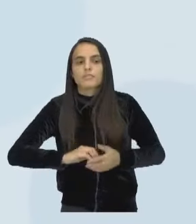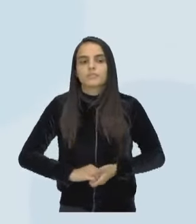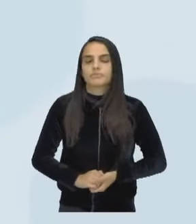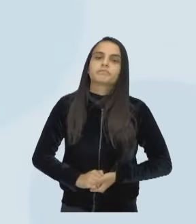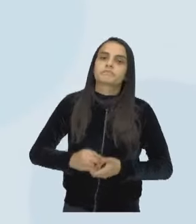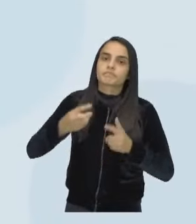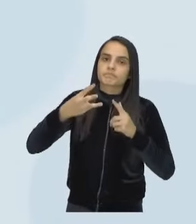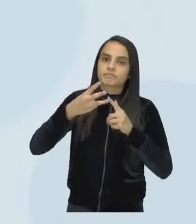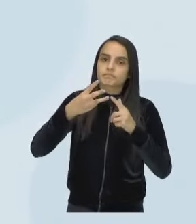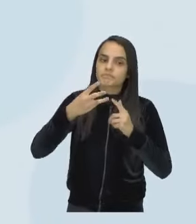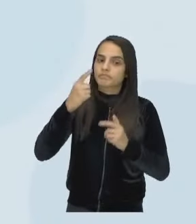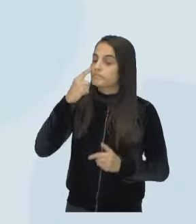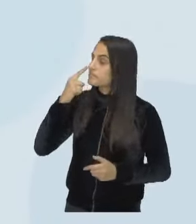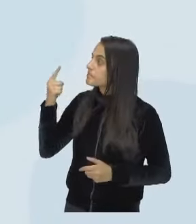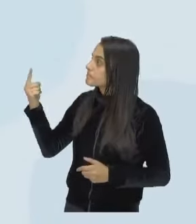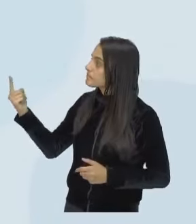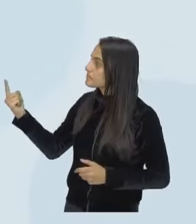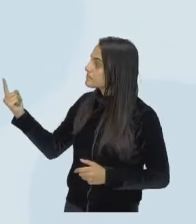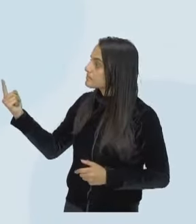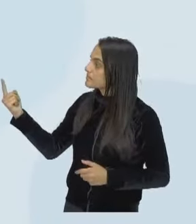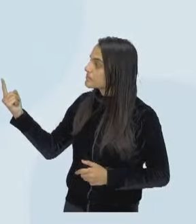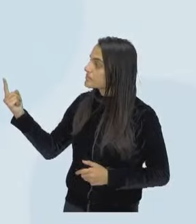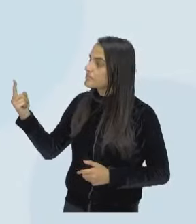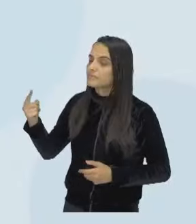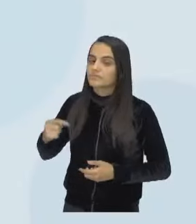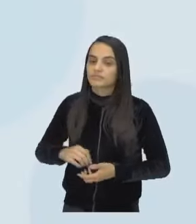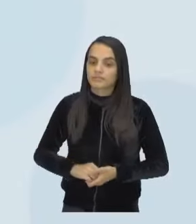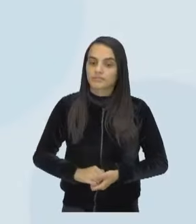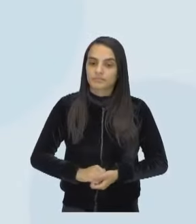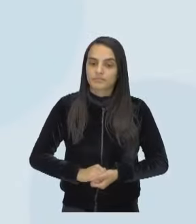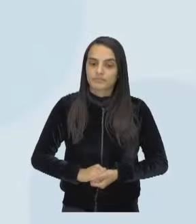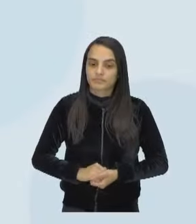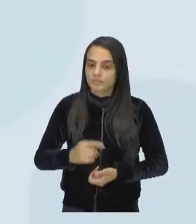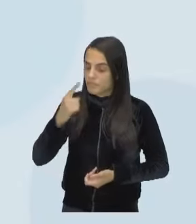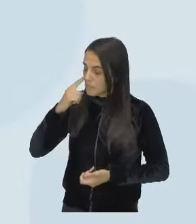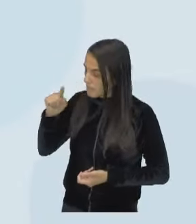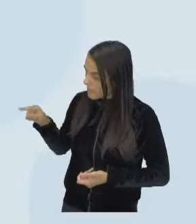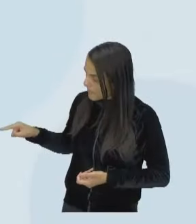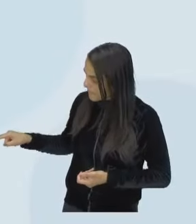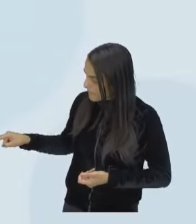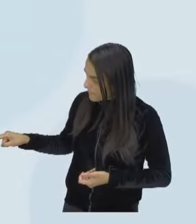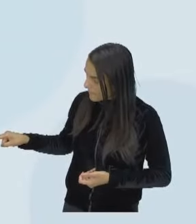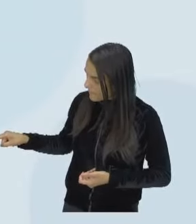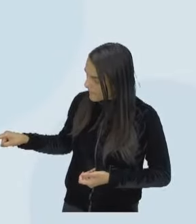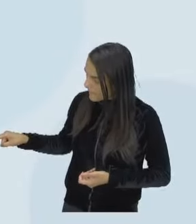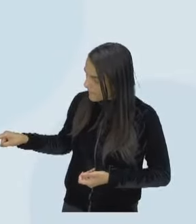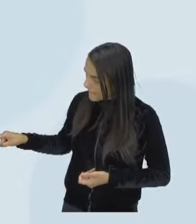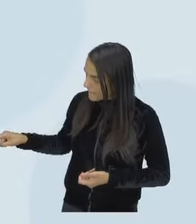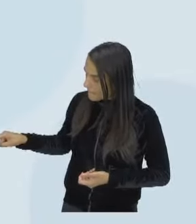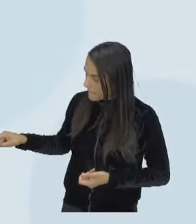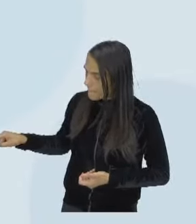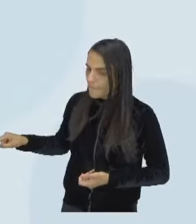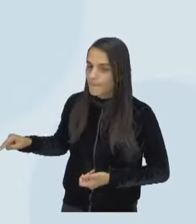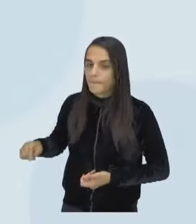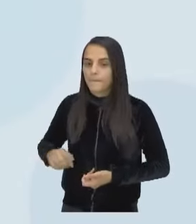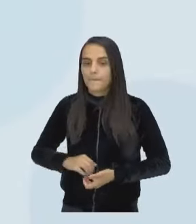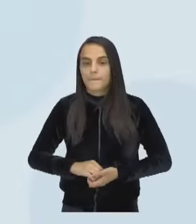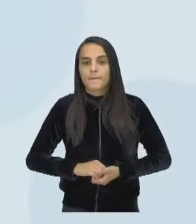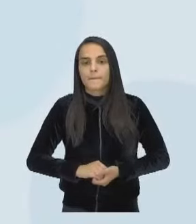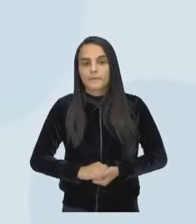number three, a person who designs and supervises the construction of buildings or other large